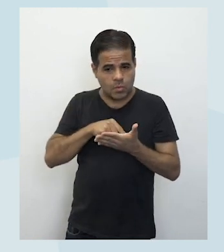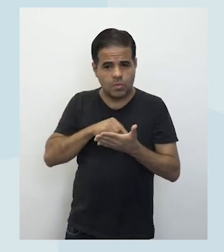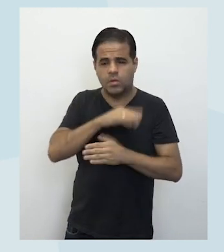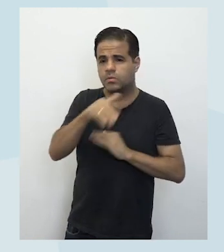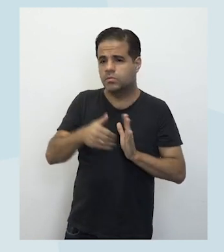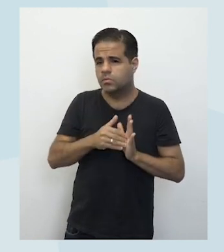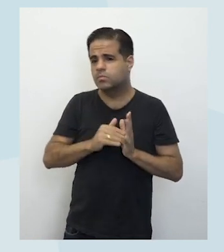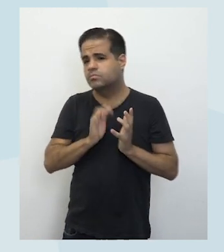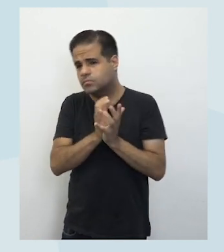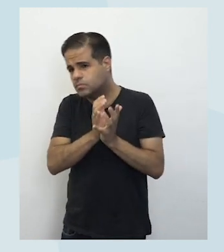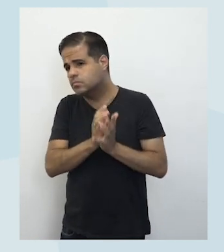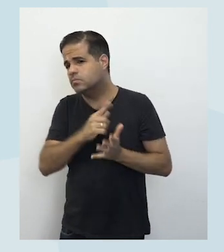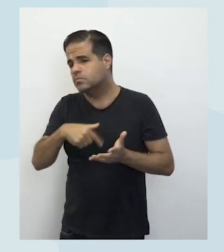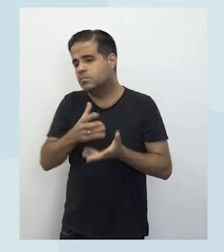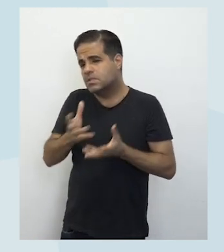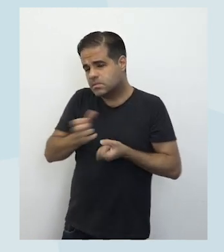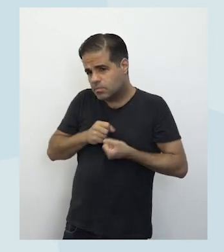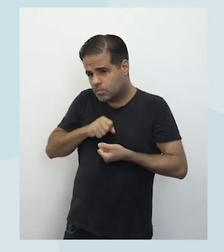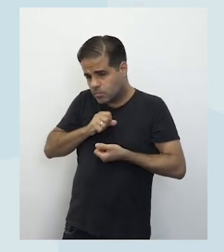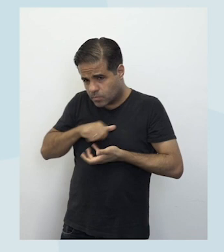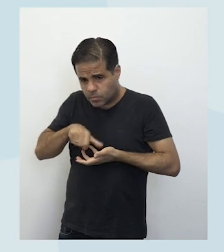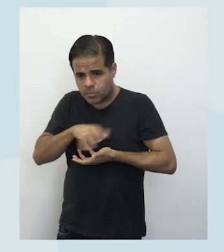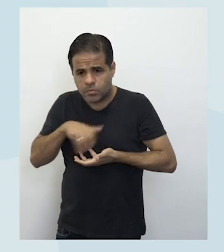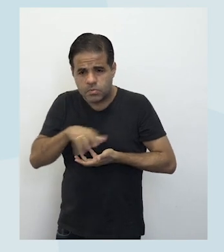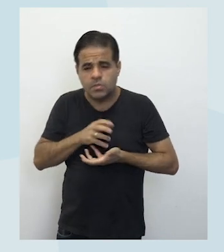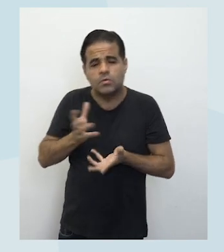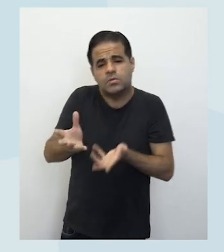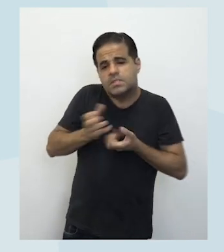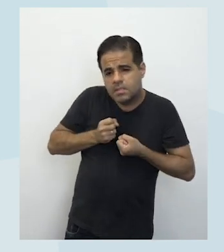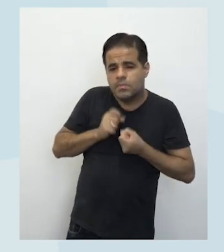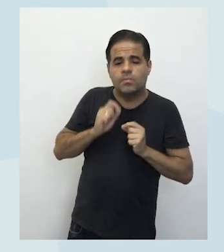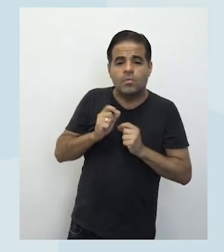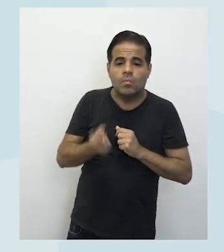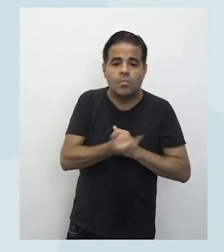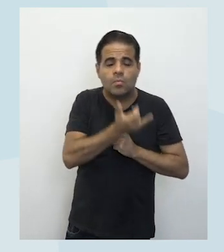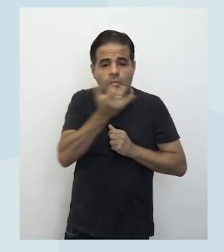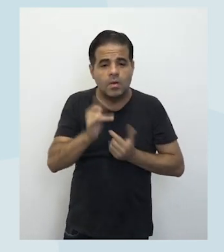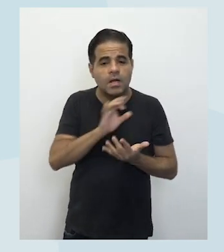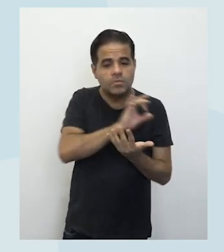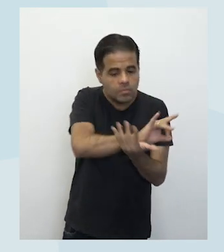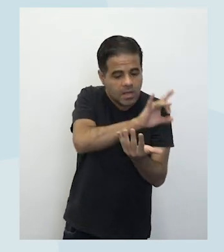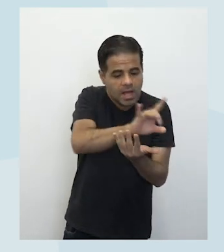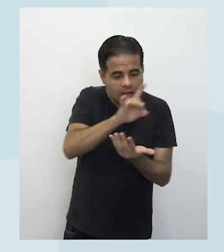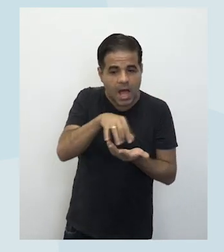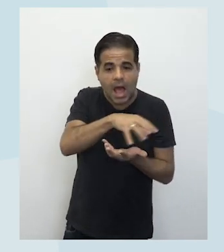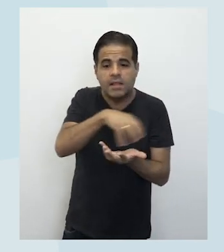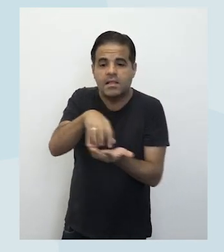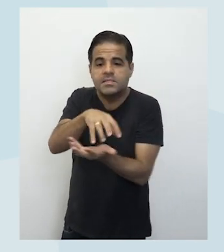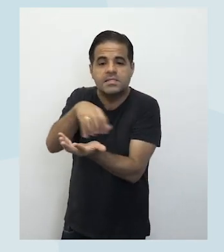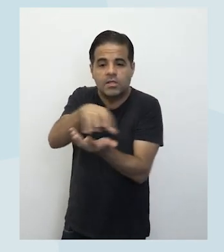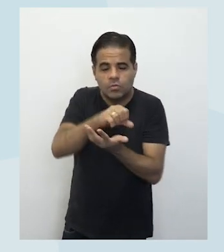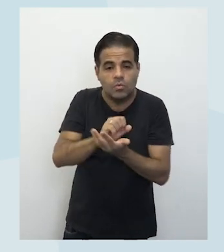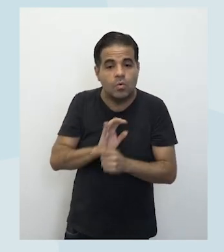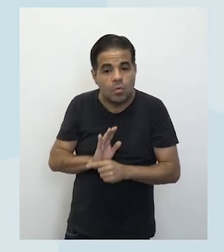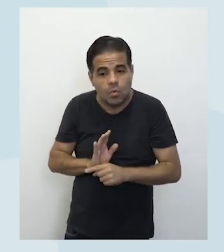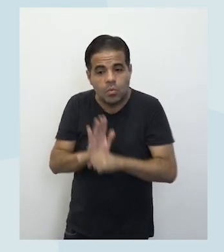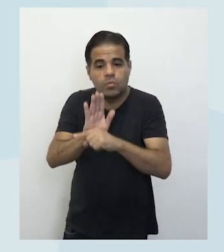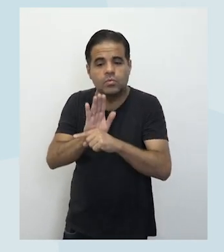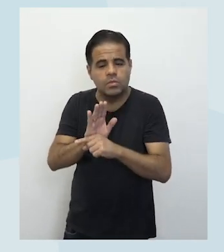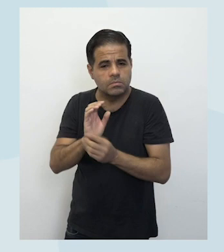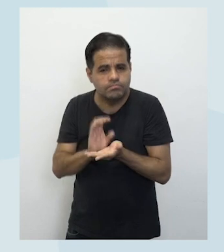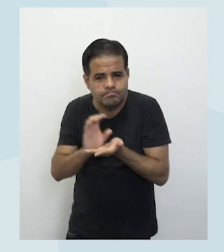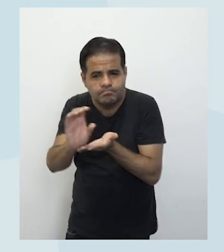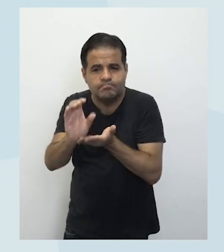nós falamos de contribuição por setor, o que nós estamos querendo falar? O quanto cada setor contribui aí, né, de